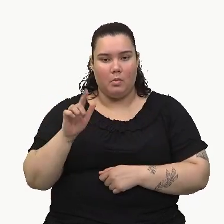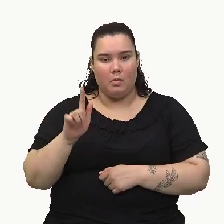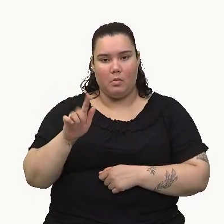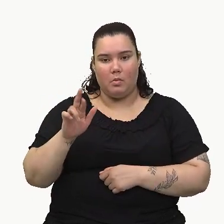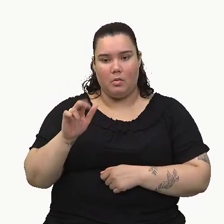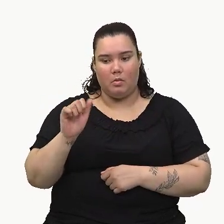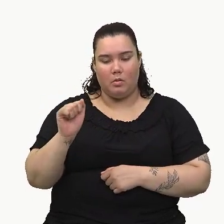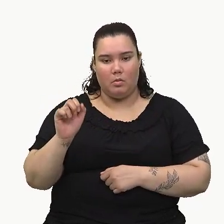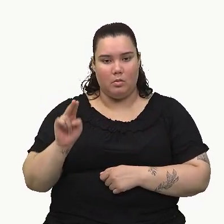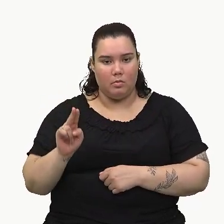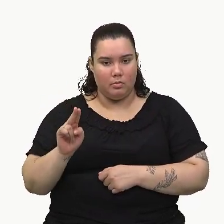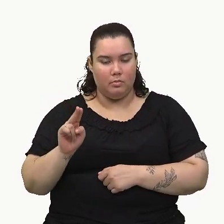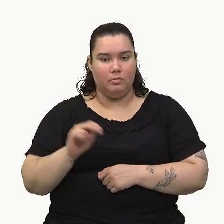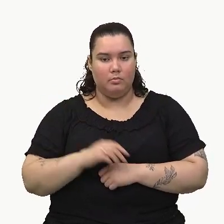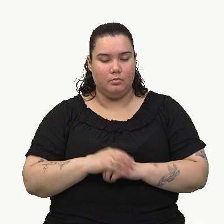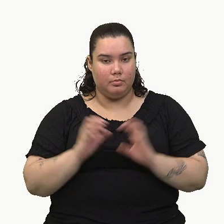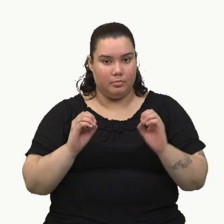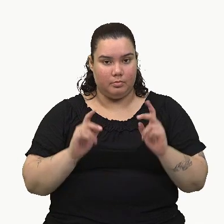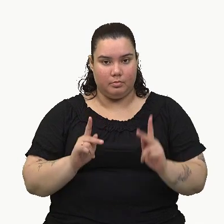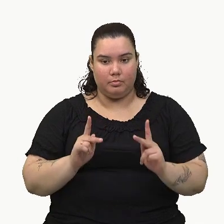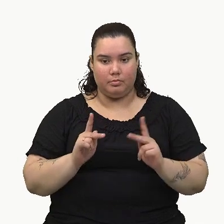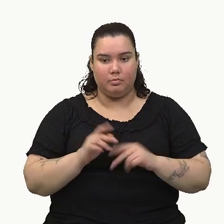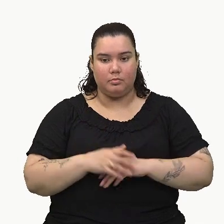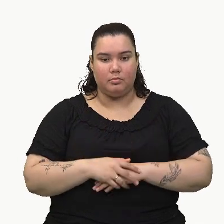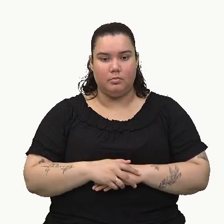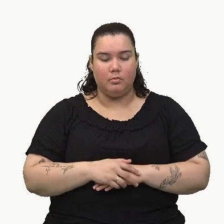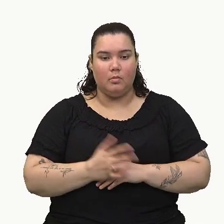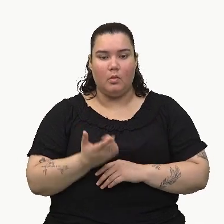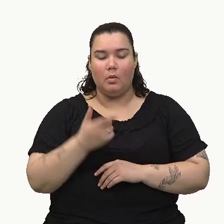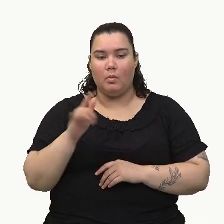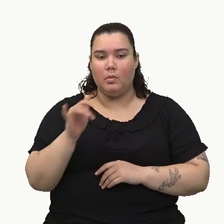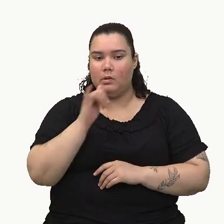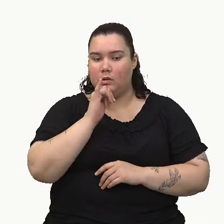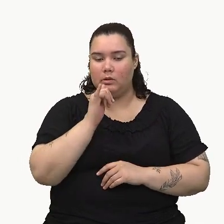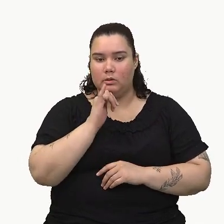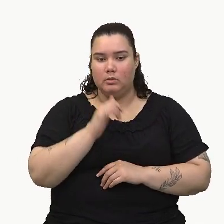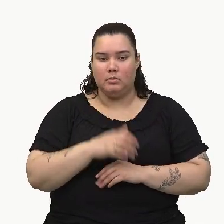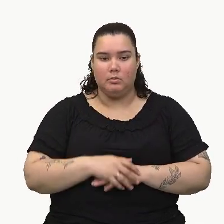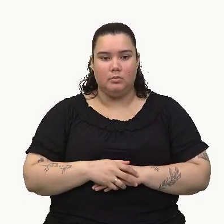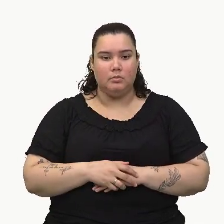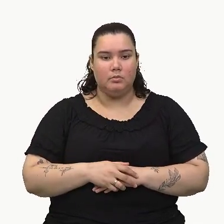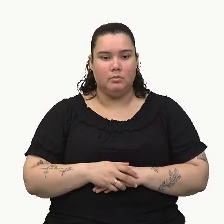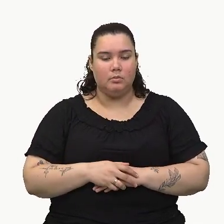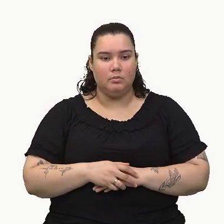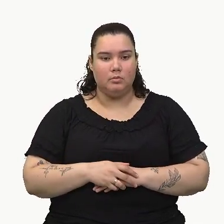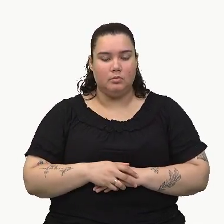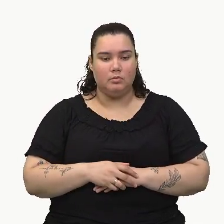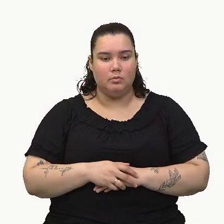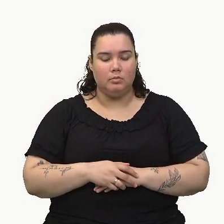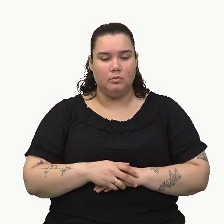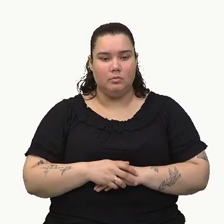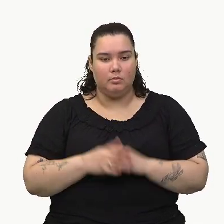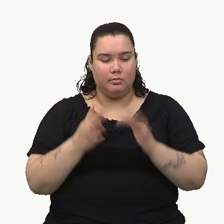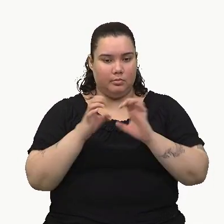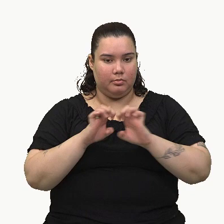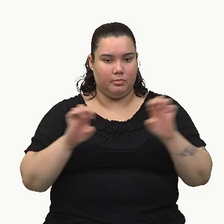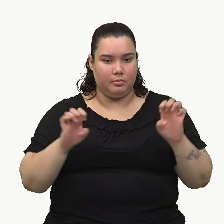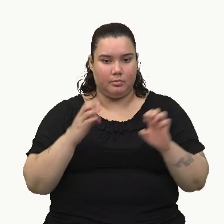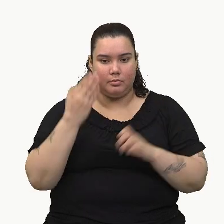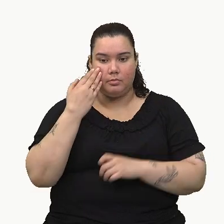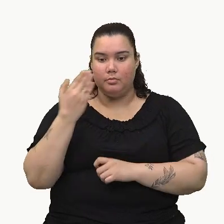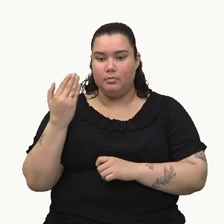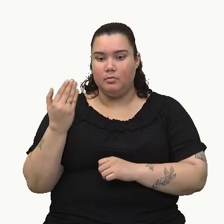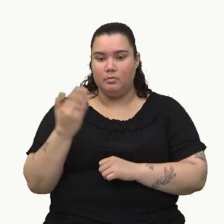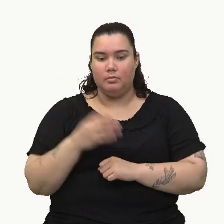do quarto grau. Beleza? Olha só mais um exemplo. Eu tenho a seguinte função.